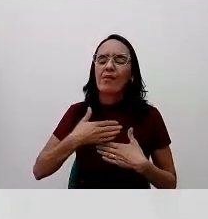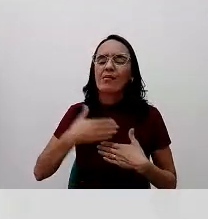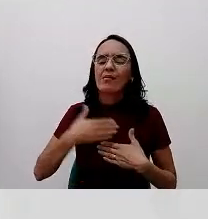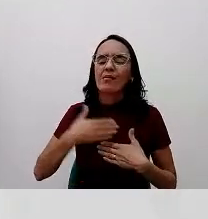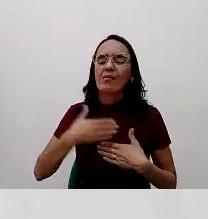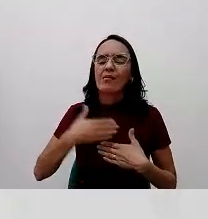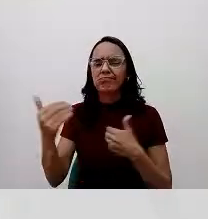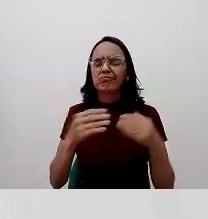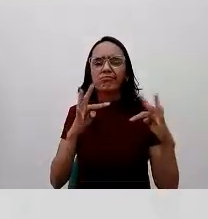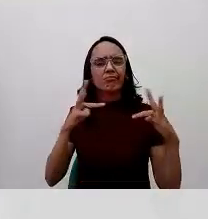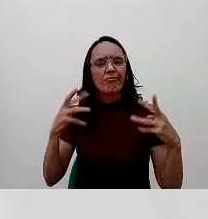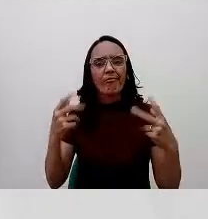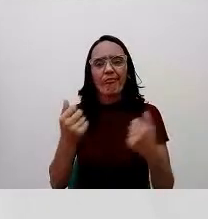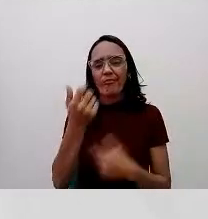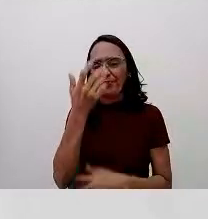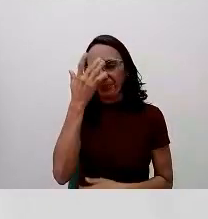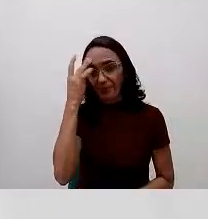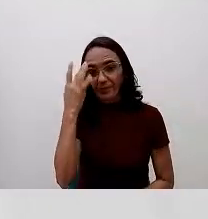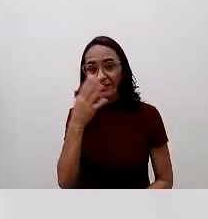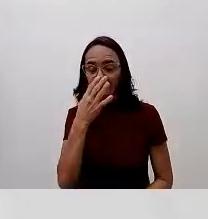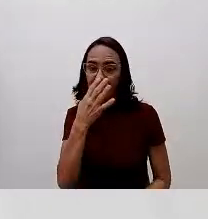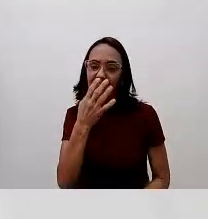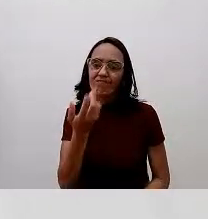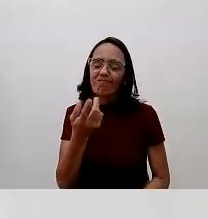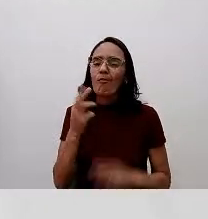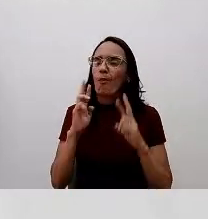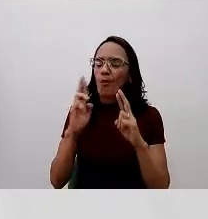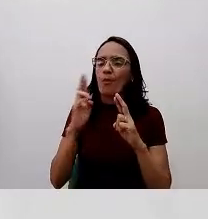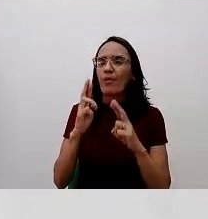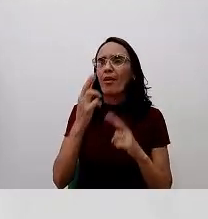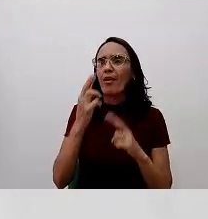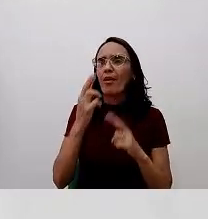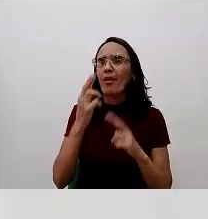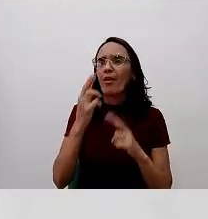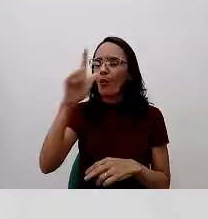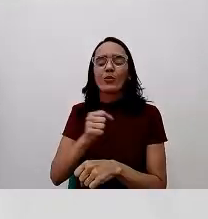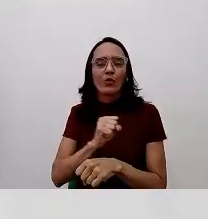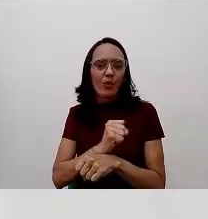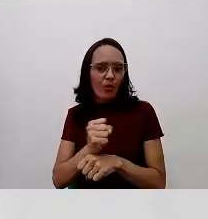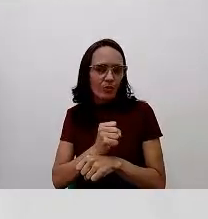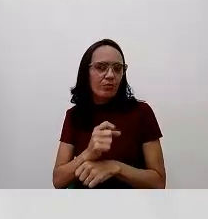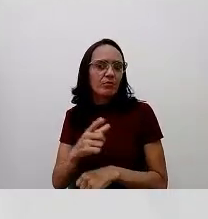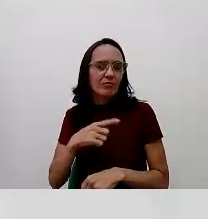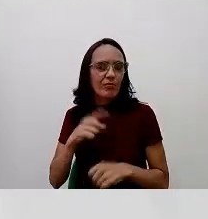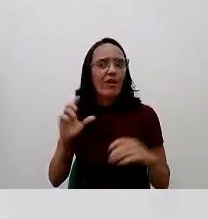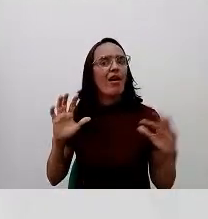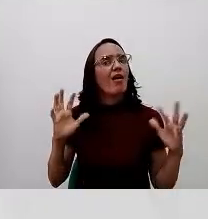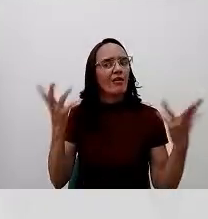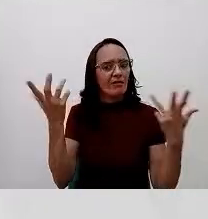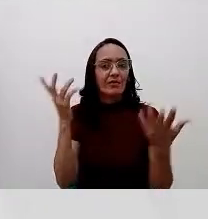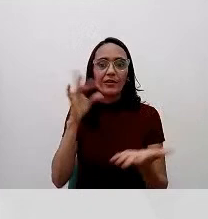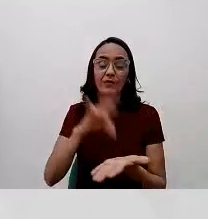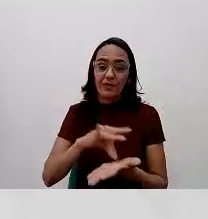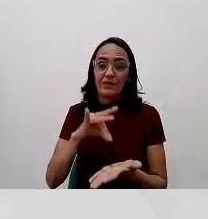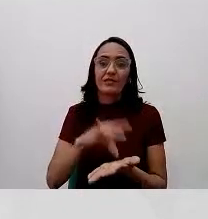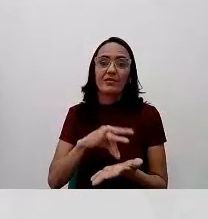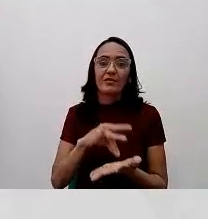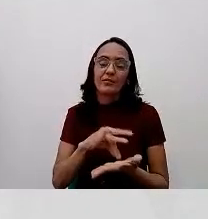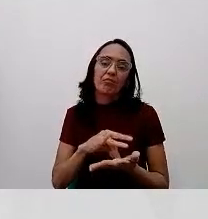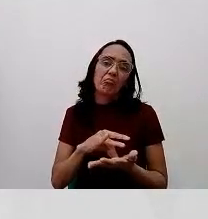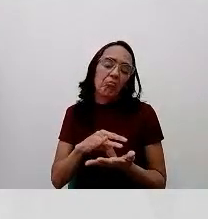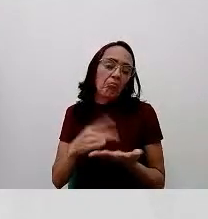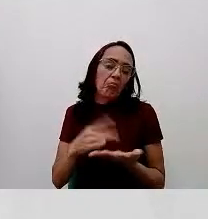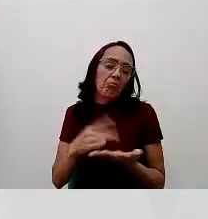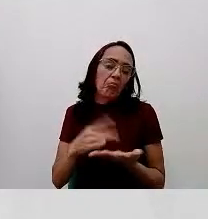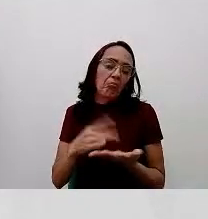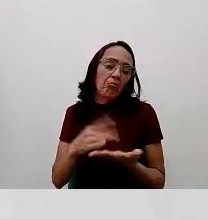que nos próximos anos a gente tenha muitos mais eventos, né? E que, independente do formato, seja no formato online, seja no